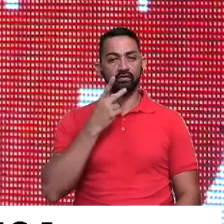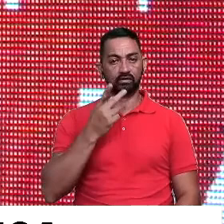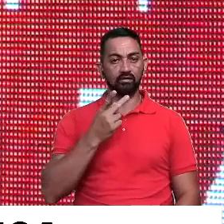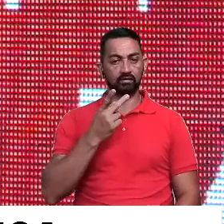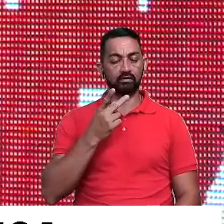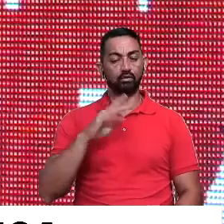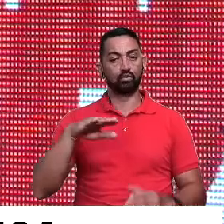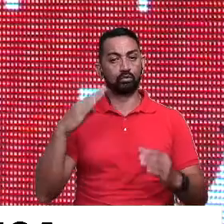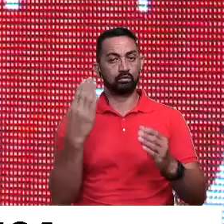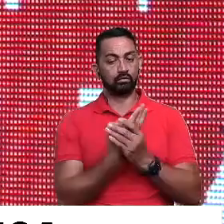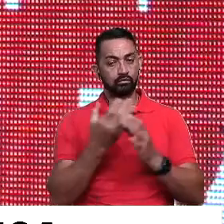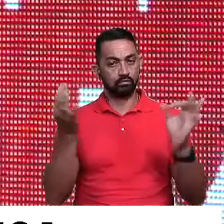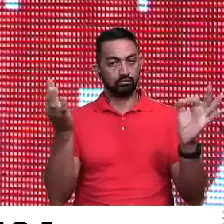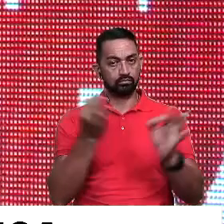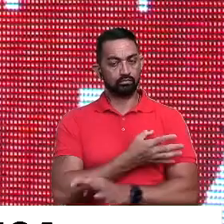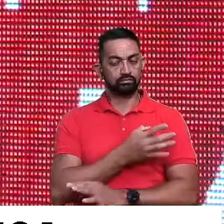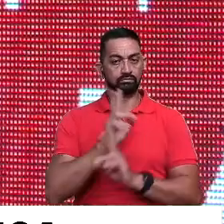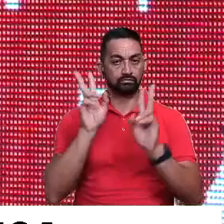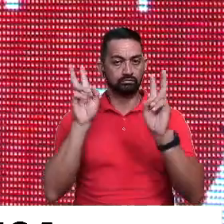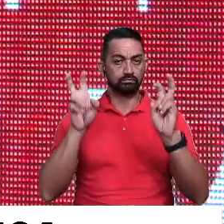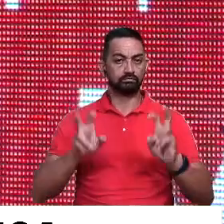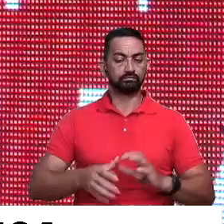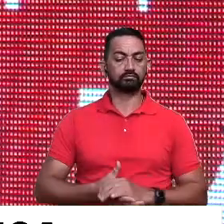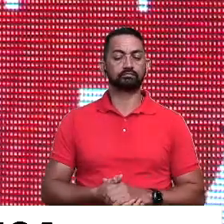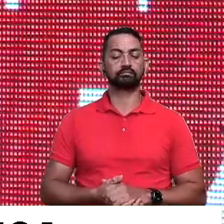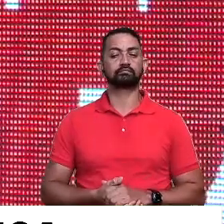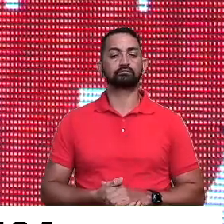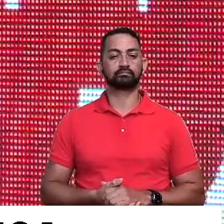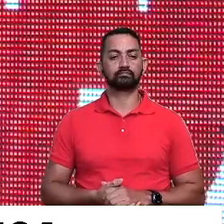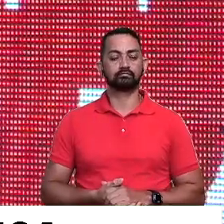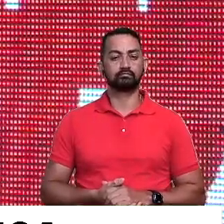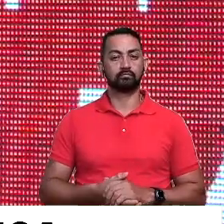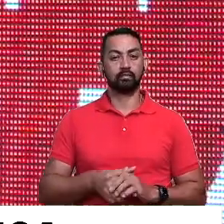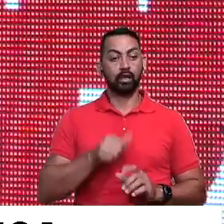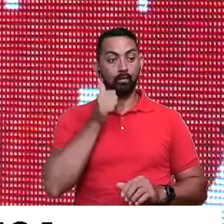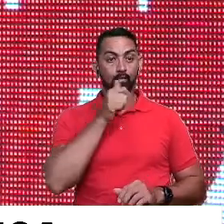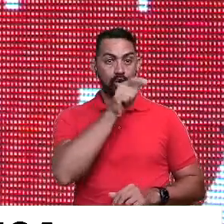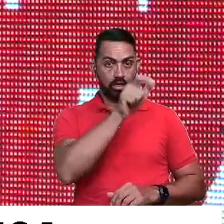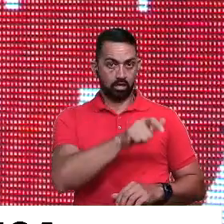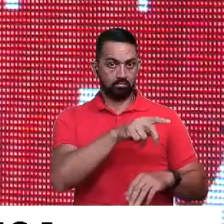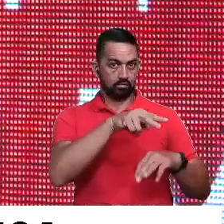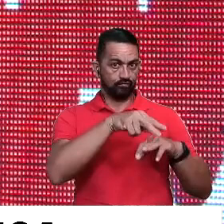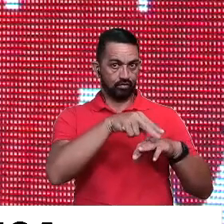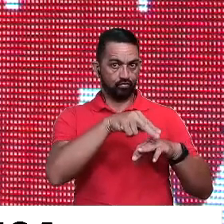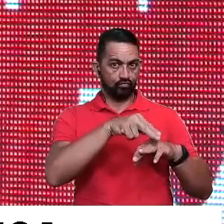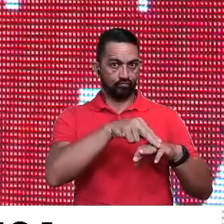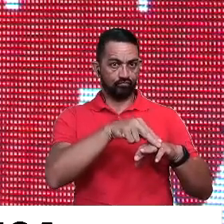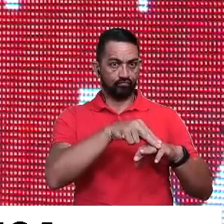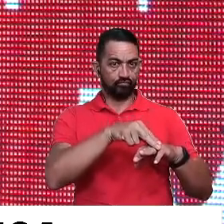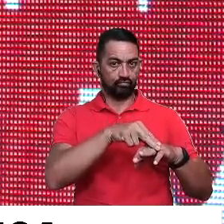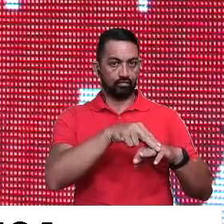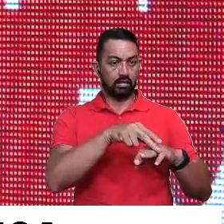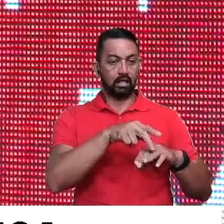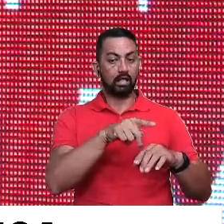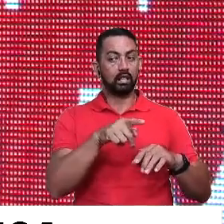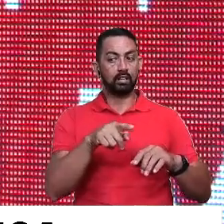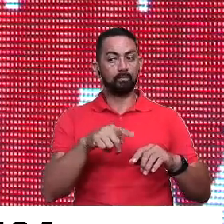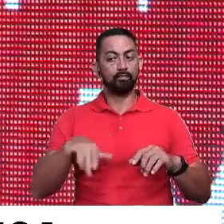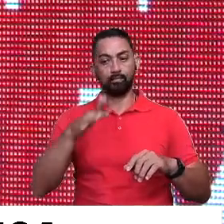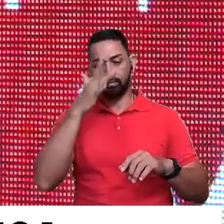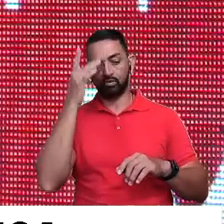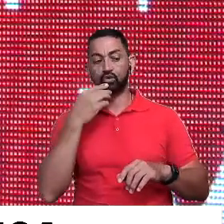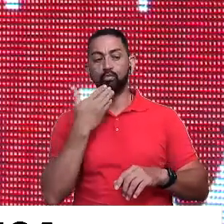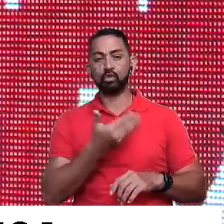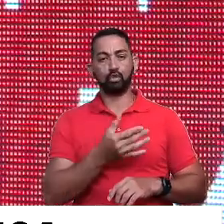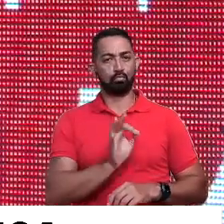Civil, o que diz o inquérito que foi concluído a respeito desse assunto. A viúva do Vanderlei, que era a mulher dele, ela não foi indiciada,